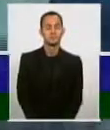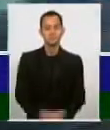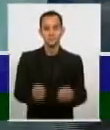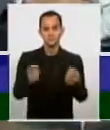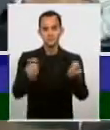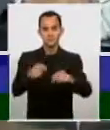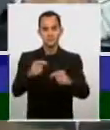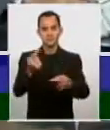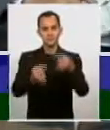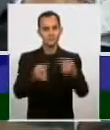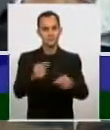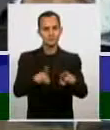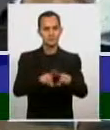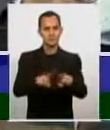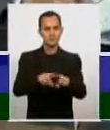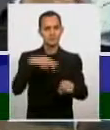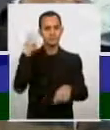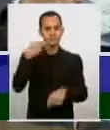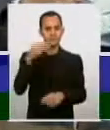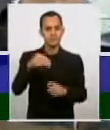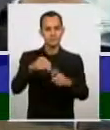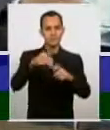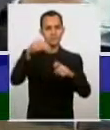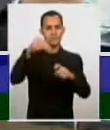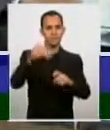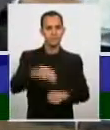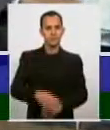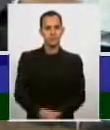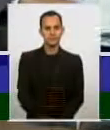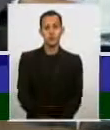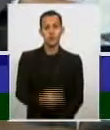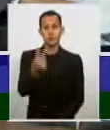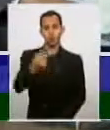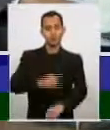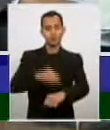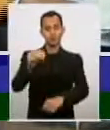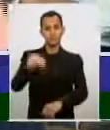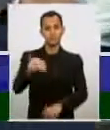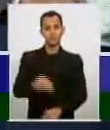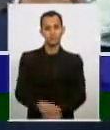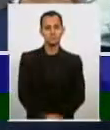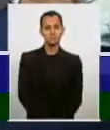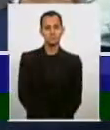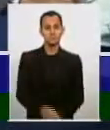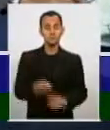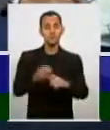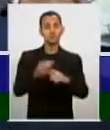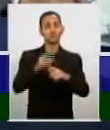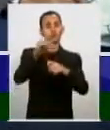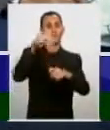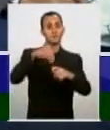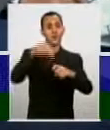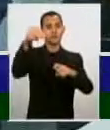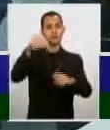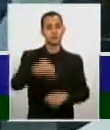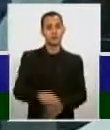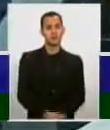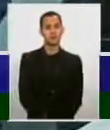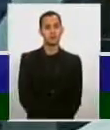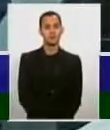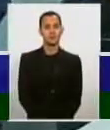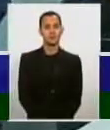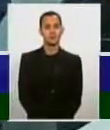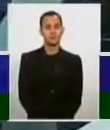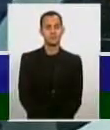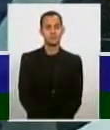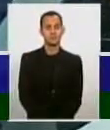Ainda em discussão, vereador Mário Mequim. 2 minutos. Doutor Mário Mequim, desculpe.